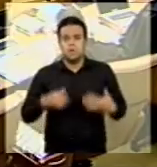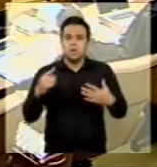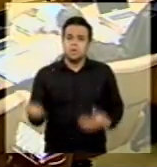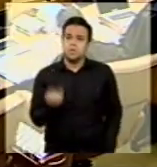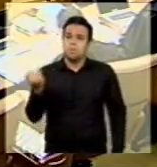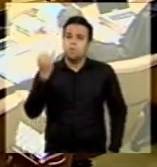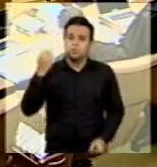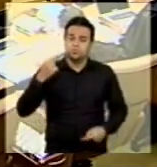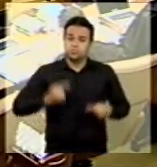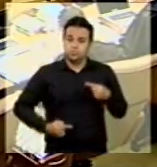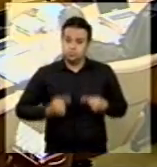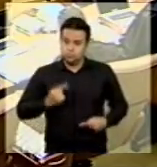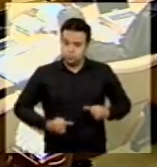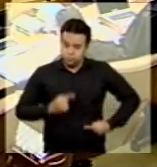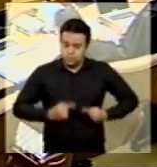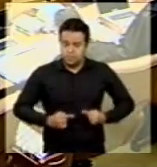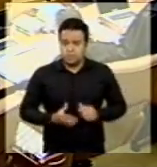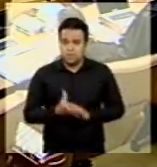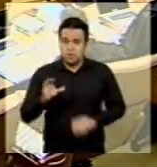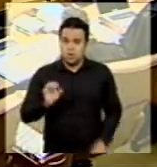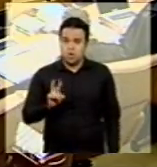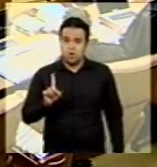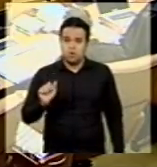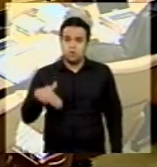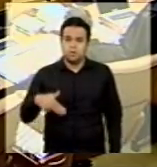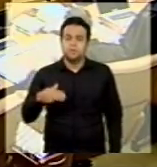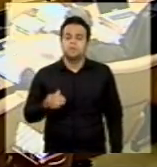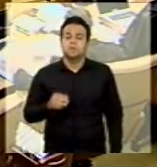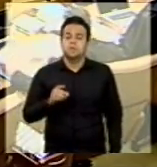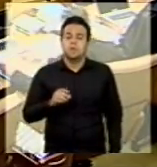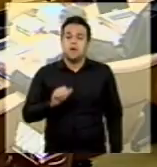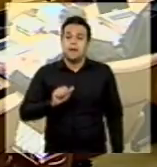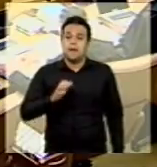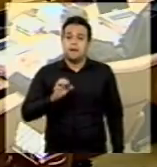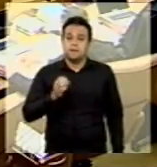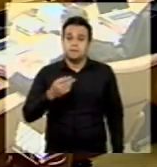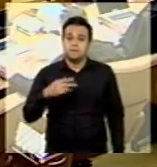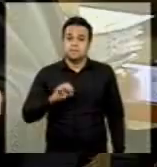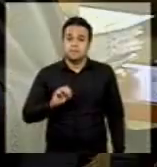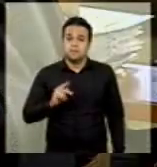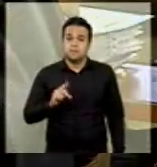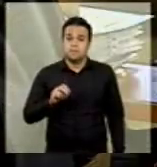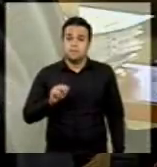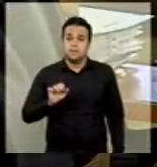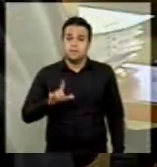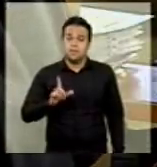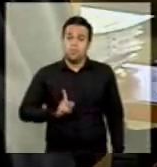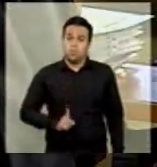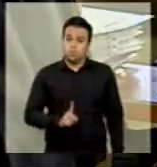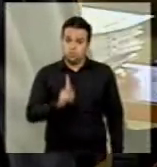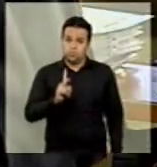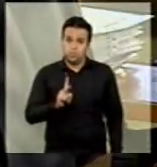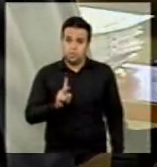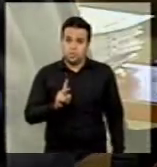importante discussão em questão de ordem em matéria de ação penal, a respeito da continuidade ou